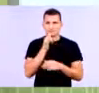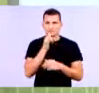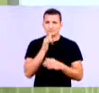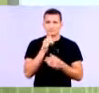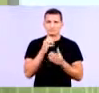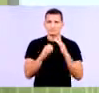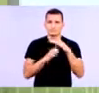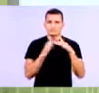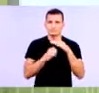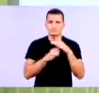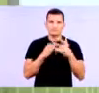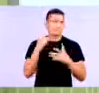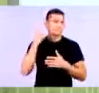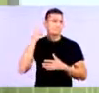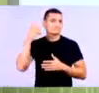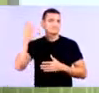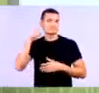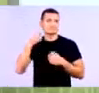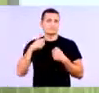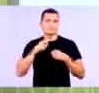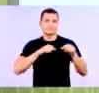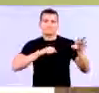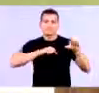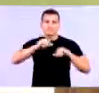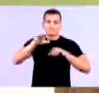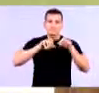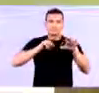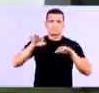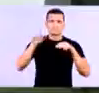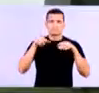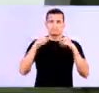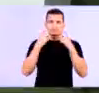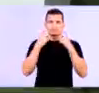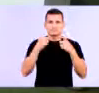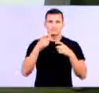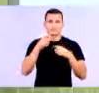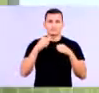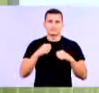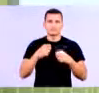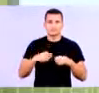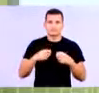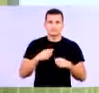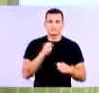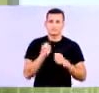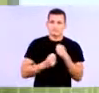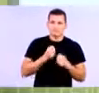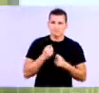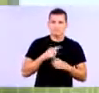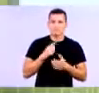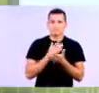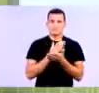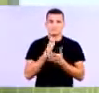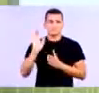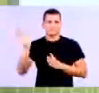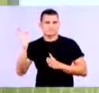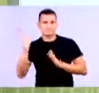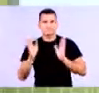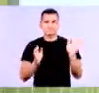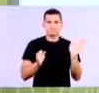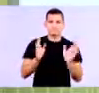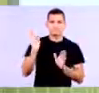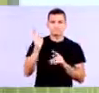sirene e você tem que evacuar, não é, professor? Isso é interessante, você tem que correr e tem alguém te direcionando para onde é que